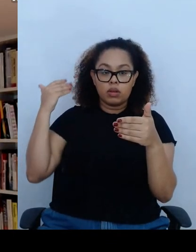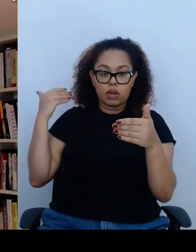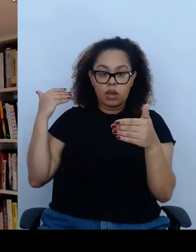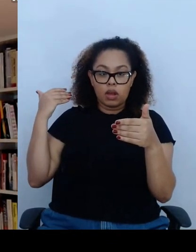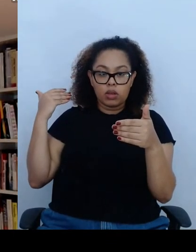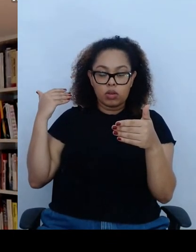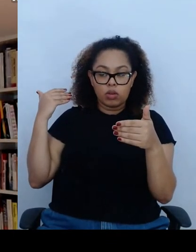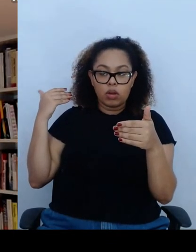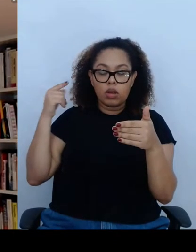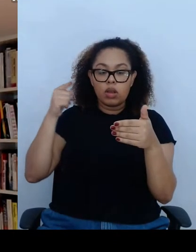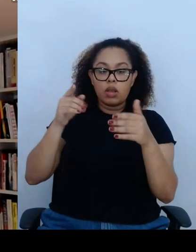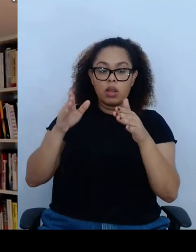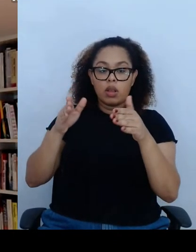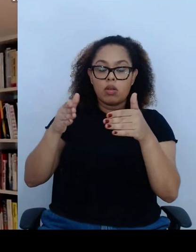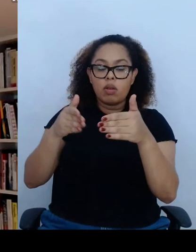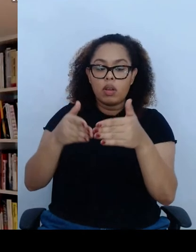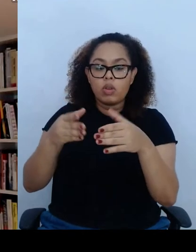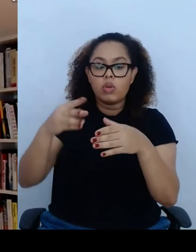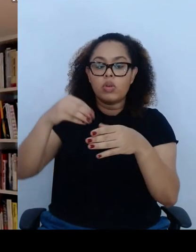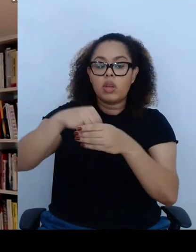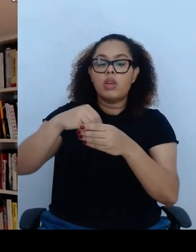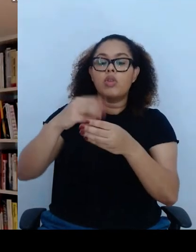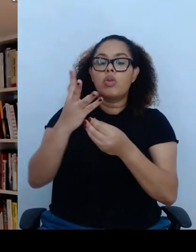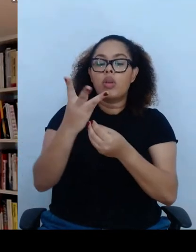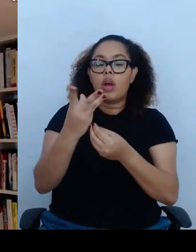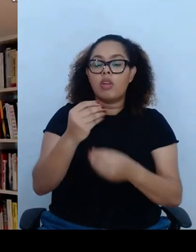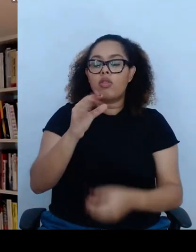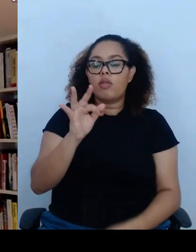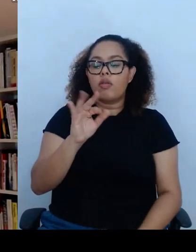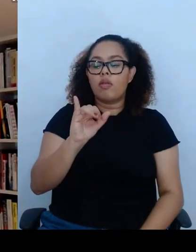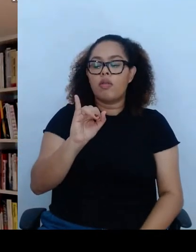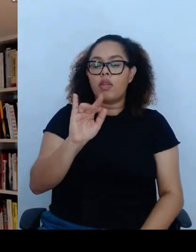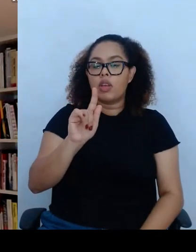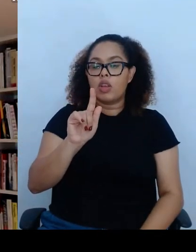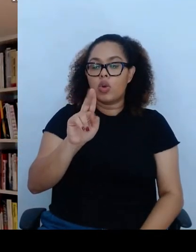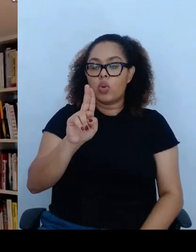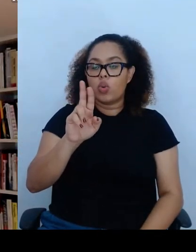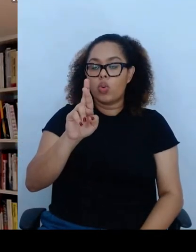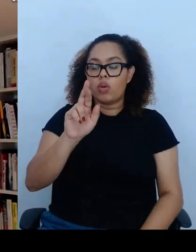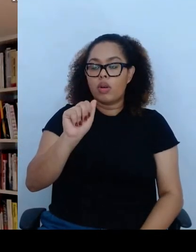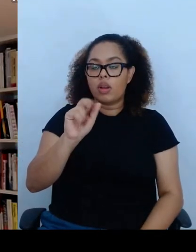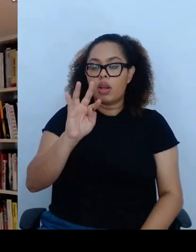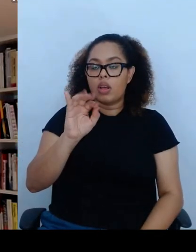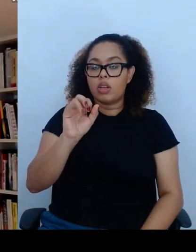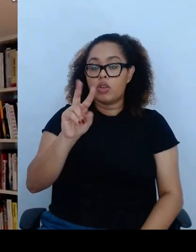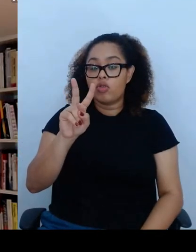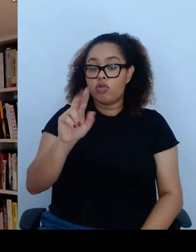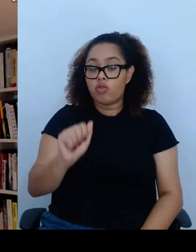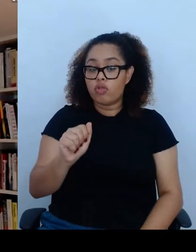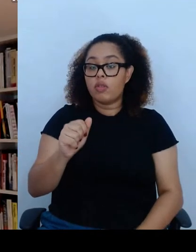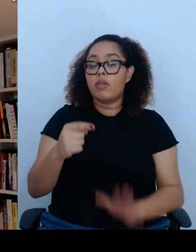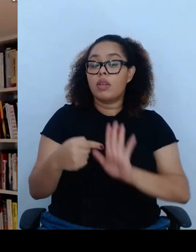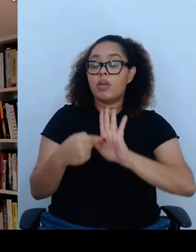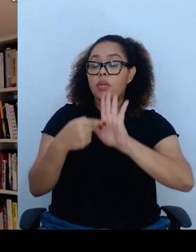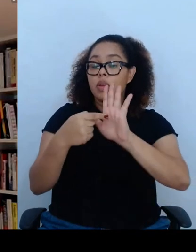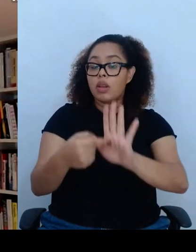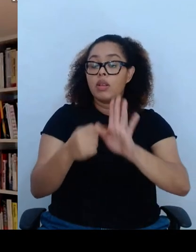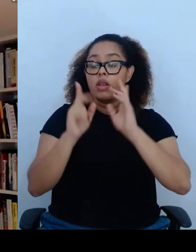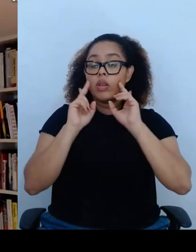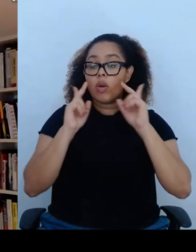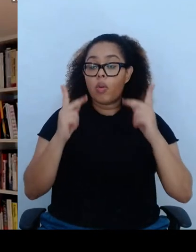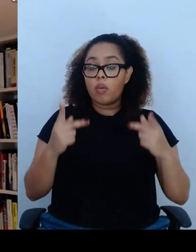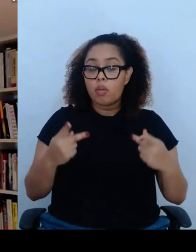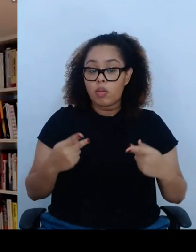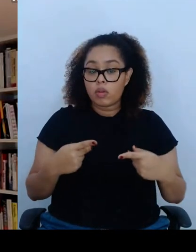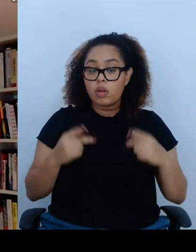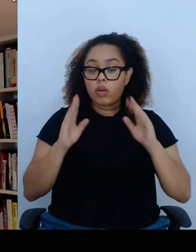em arte figurativa em geral e na representação da figura humana em particular na